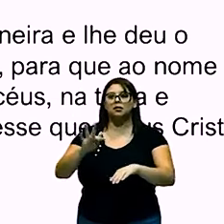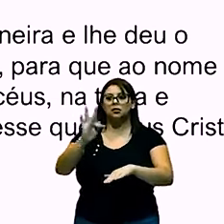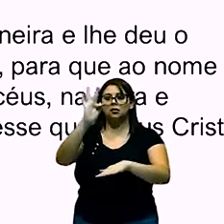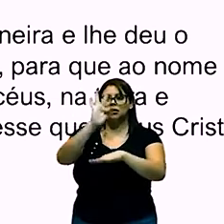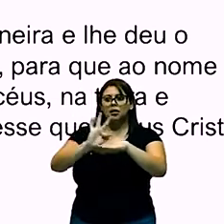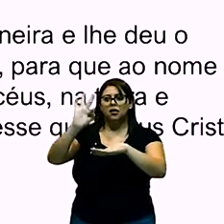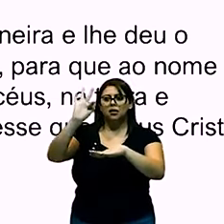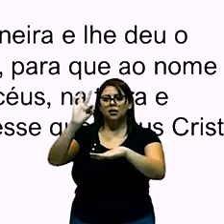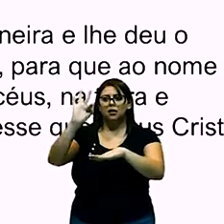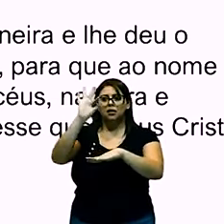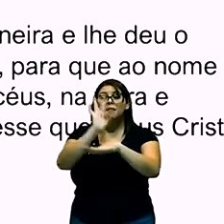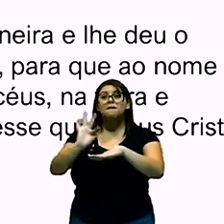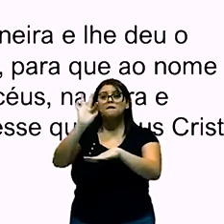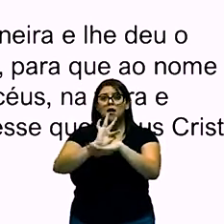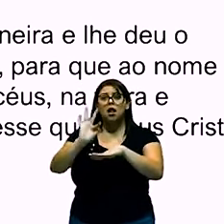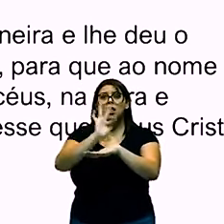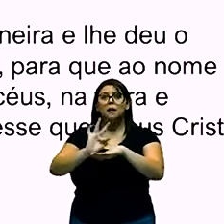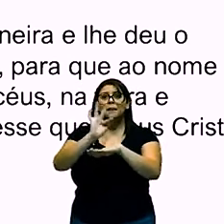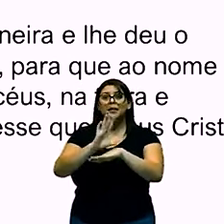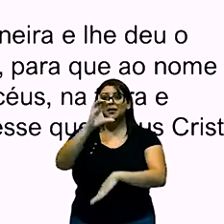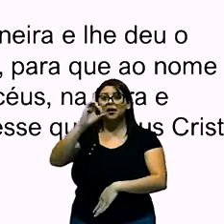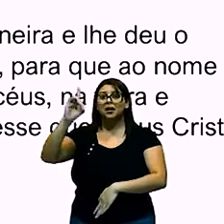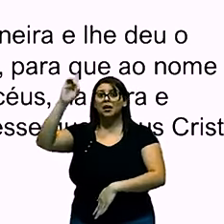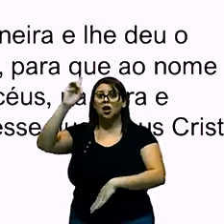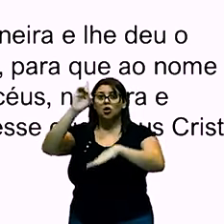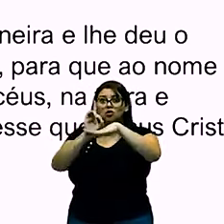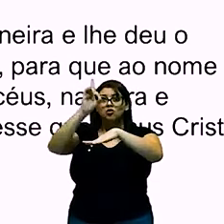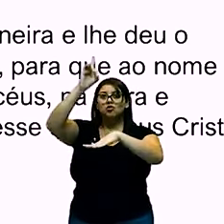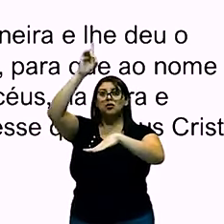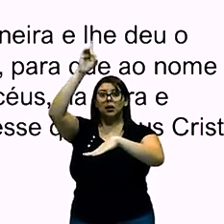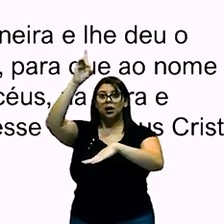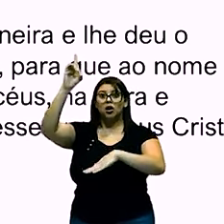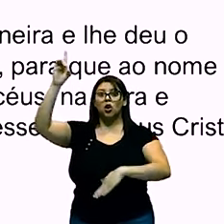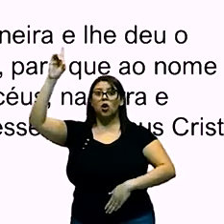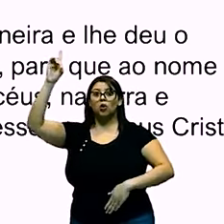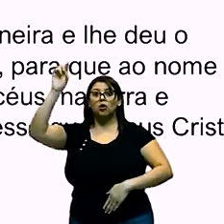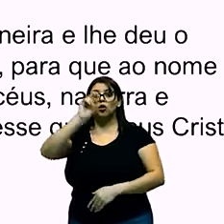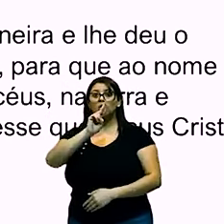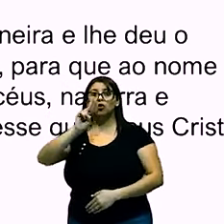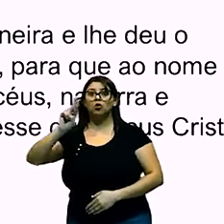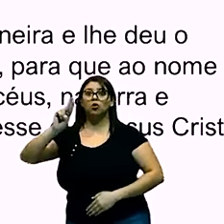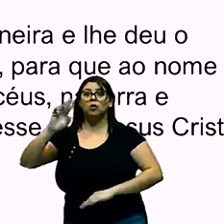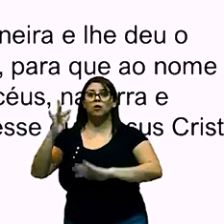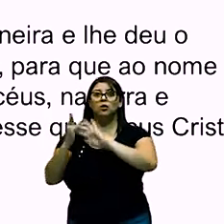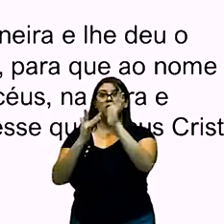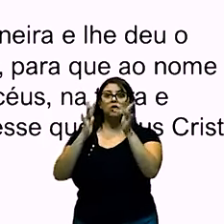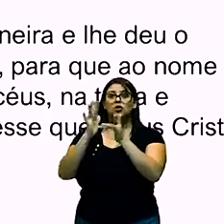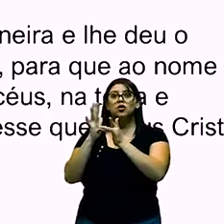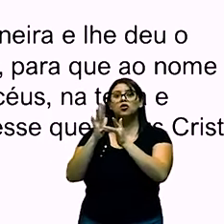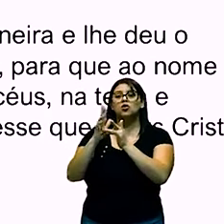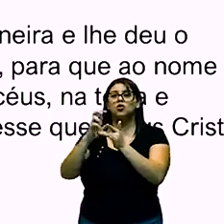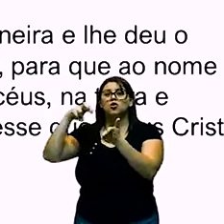o nome que está acima de todo nome, para que ao nome de Jesus se dobre todo o joelho nos céus e na terra e debaixo da